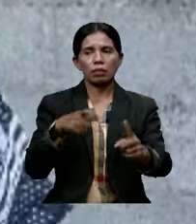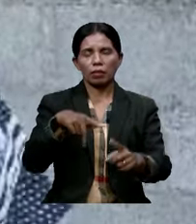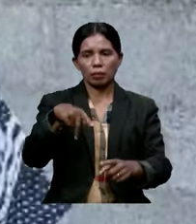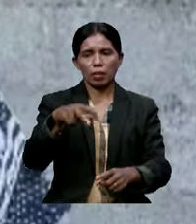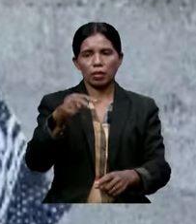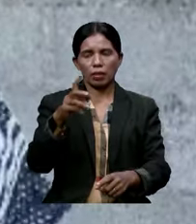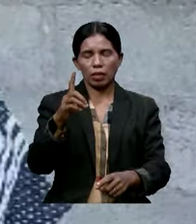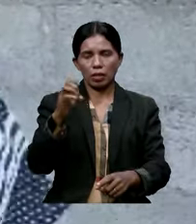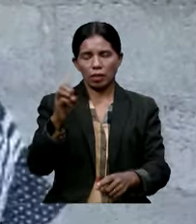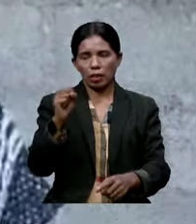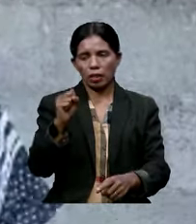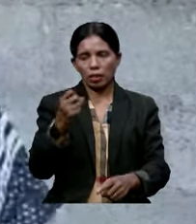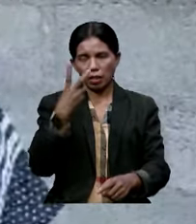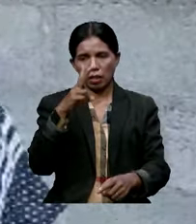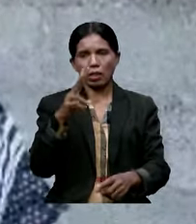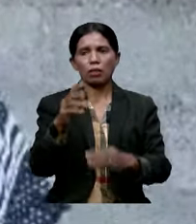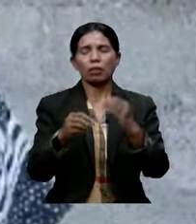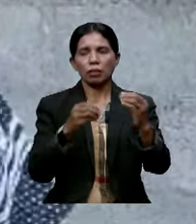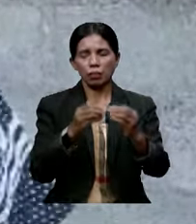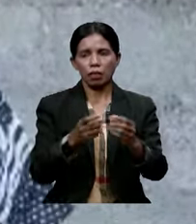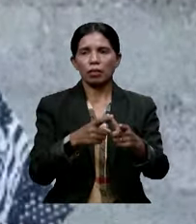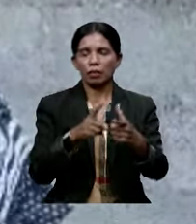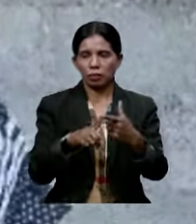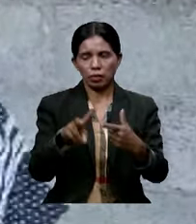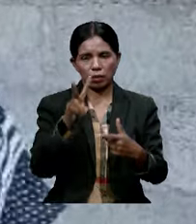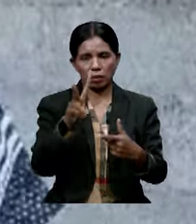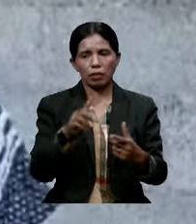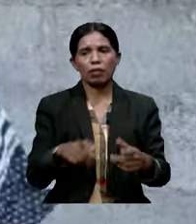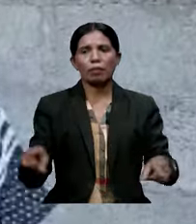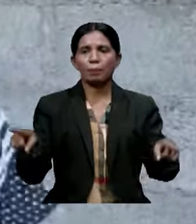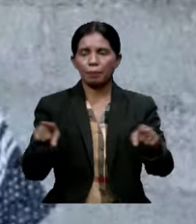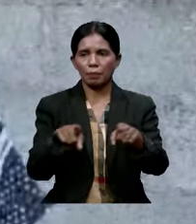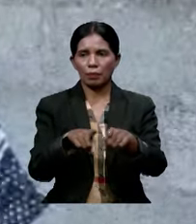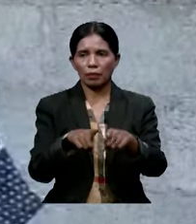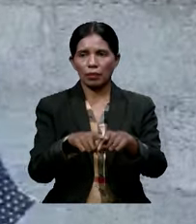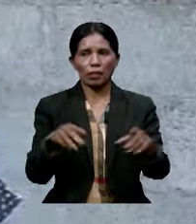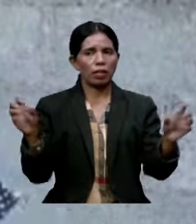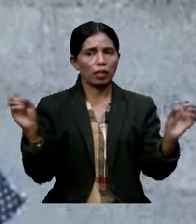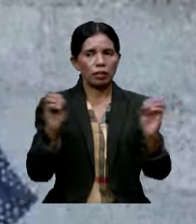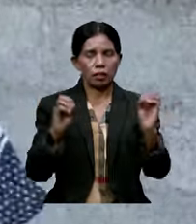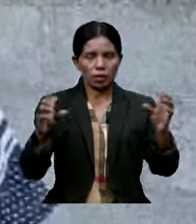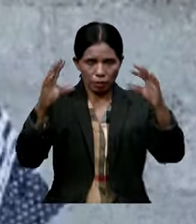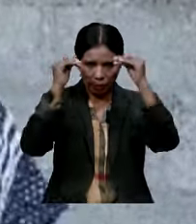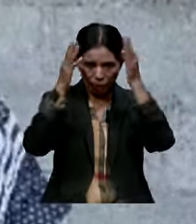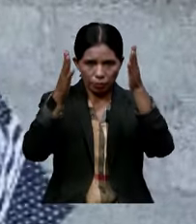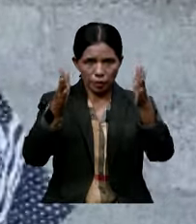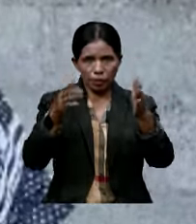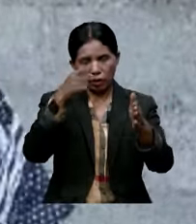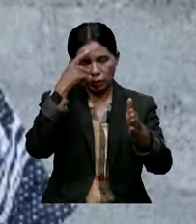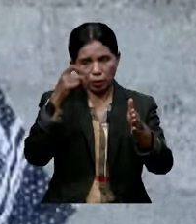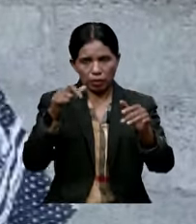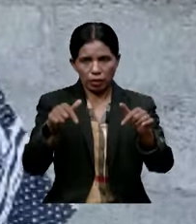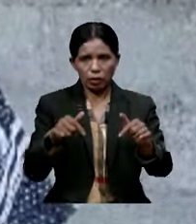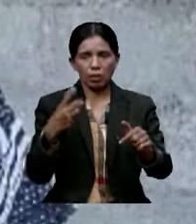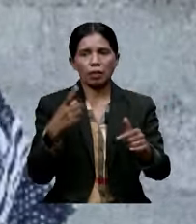PNDS resolveu na. Agora, ia segundo, ninguém, mas a nessa falta de manorim. Também, ia, né, a